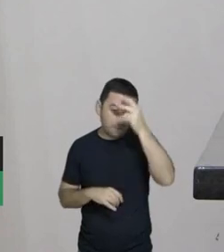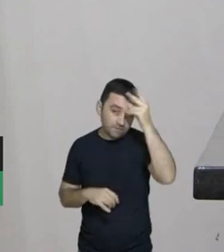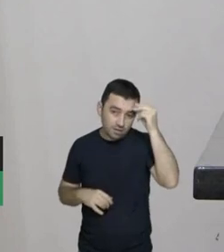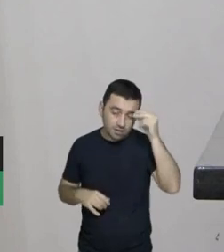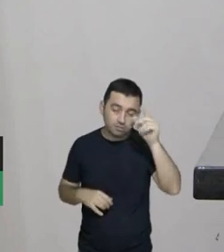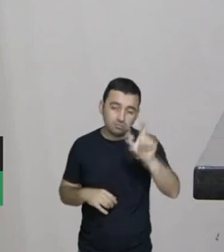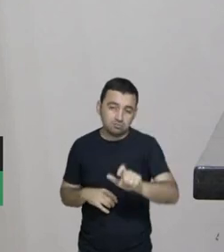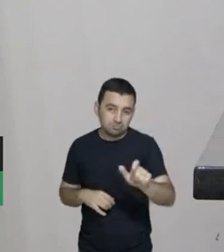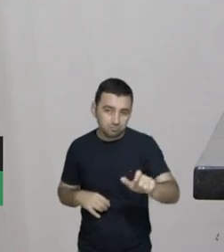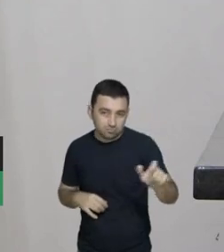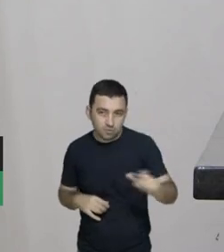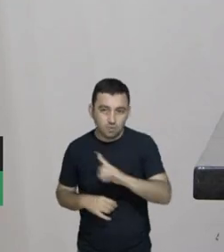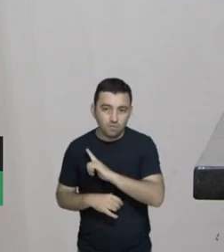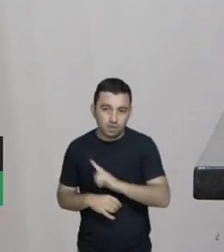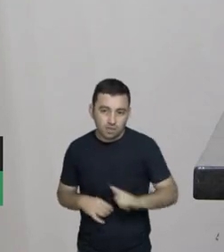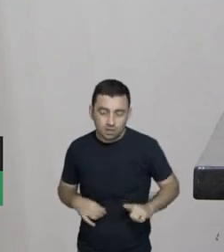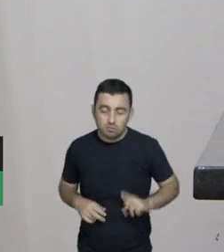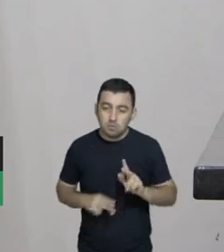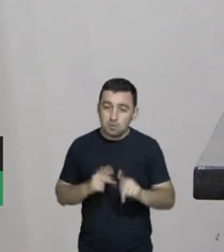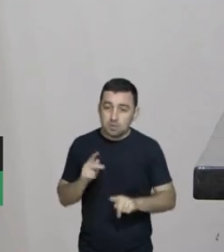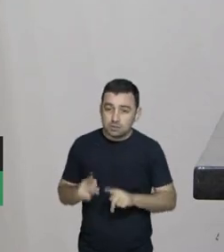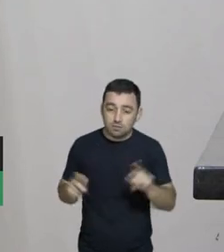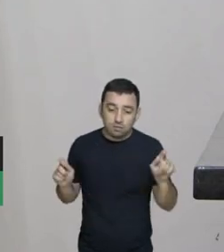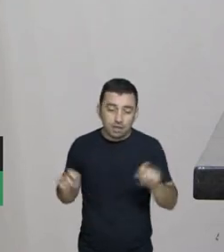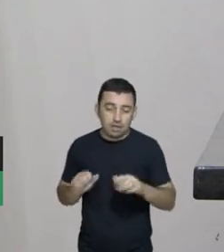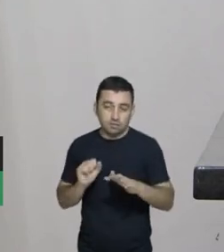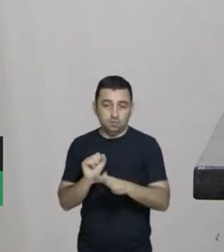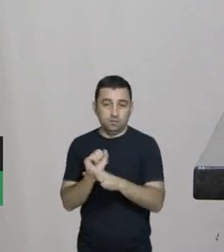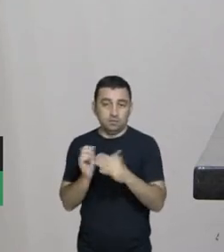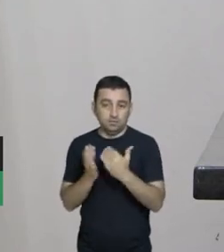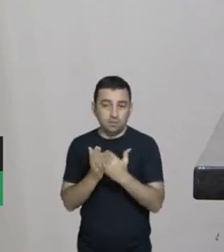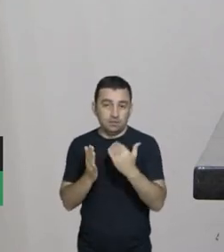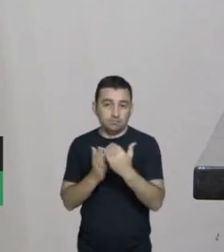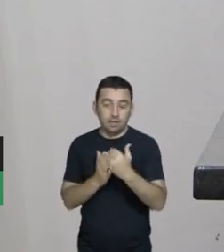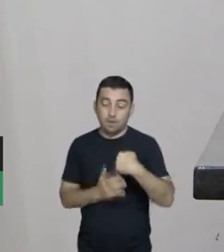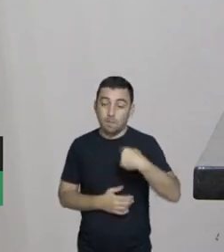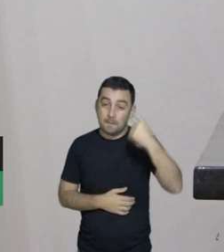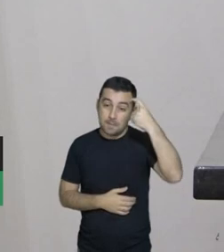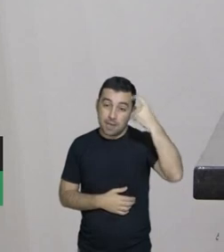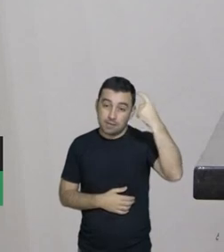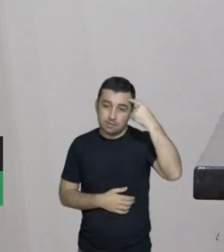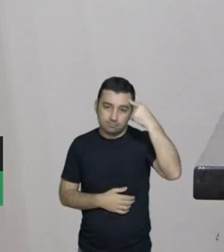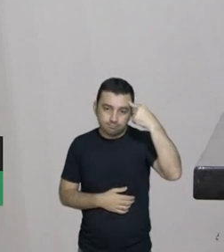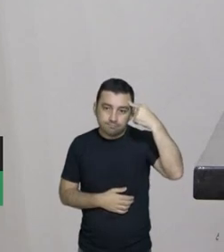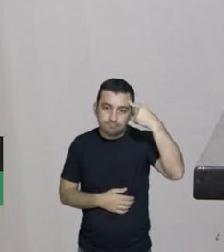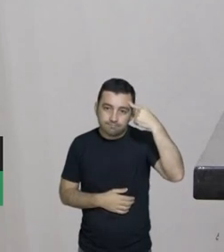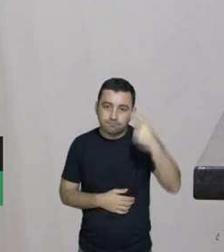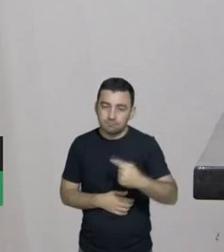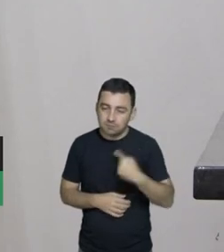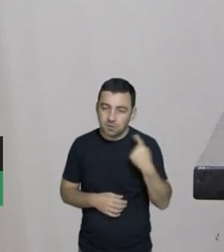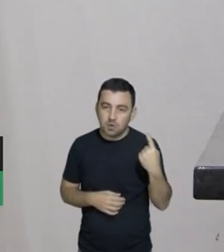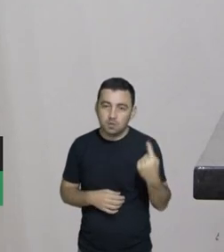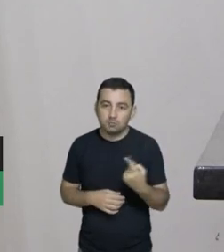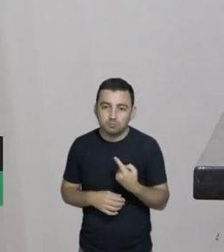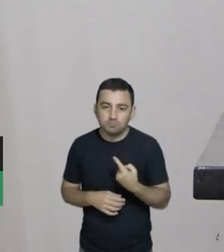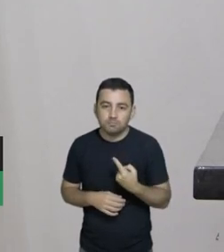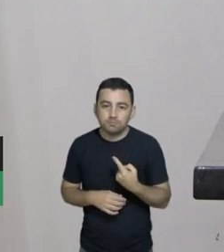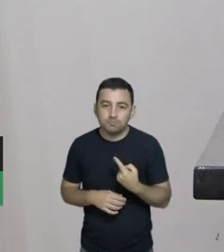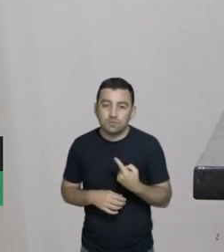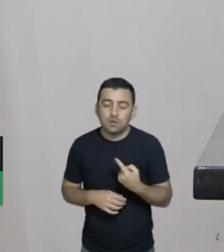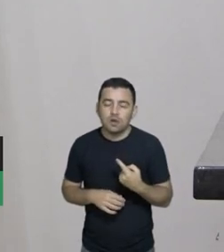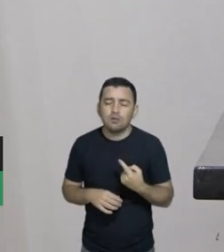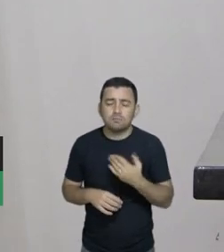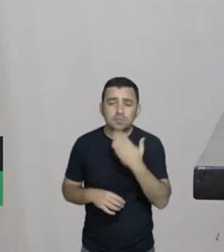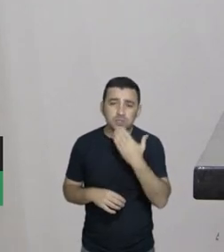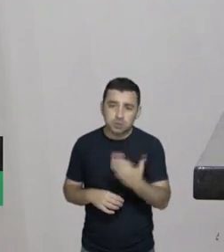que traga à população cada vez mais segurança. E foi pensando nisso que nós colocamos alguns requerimentos